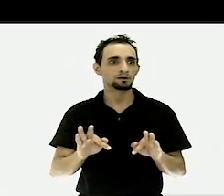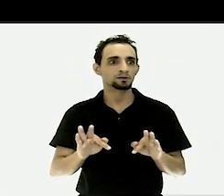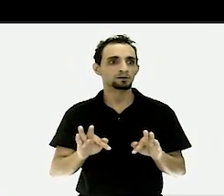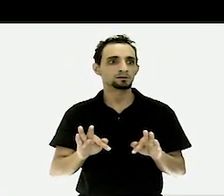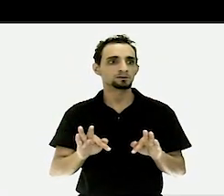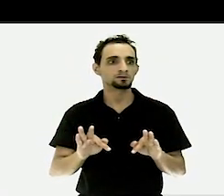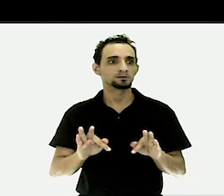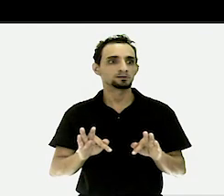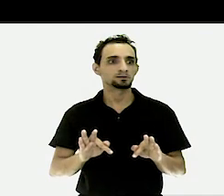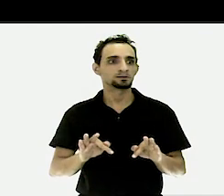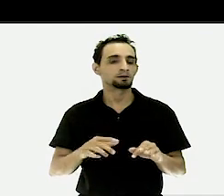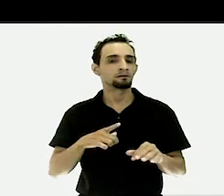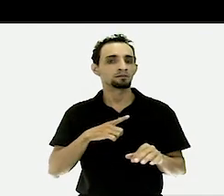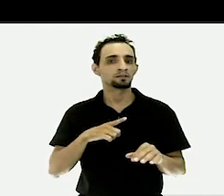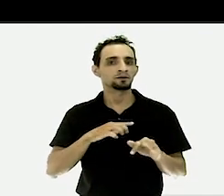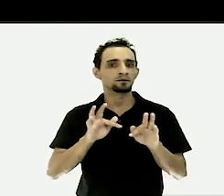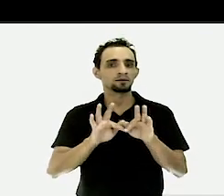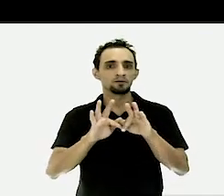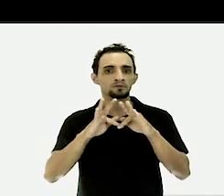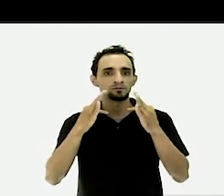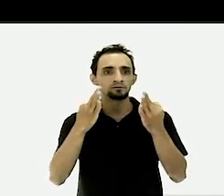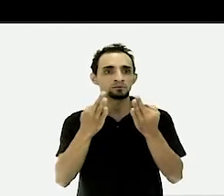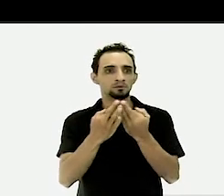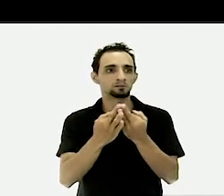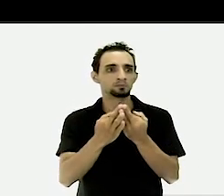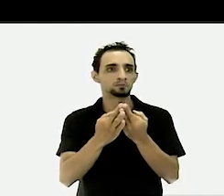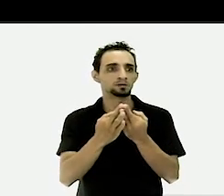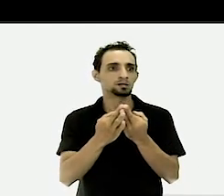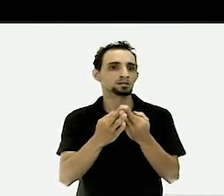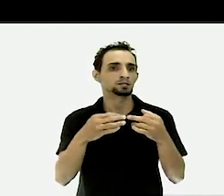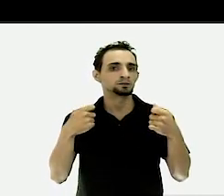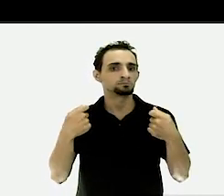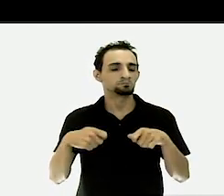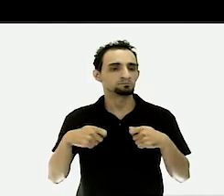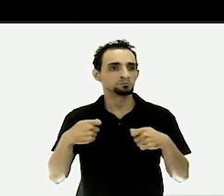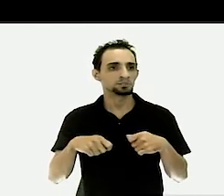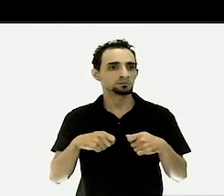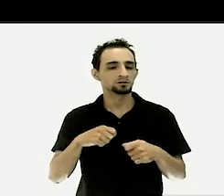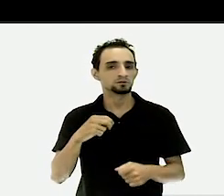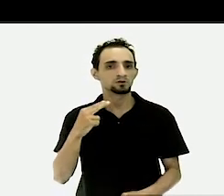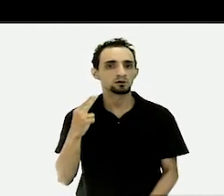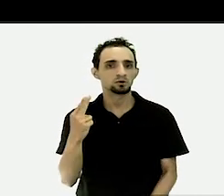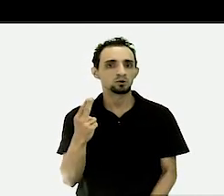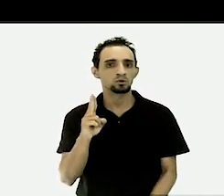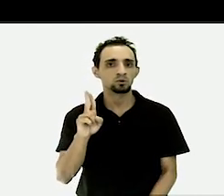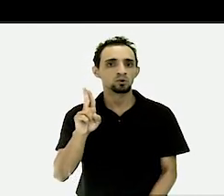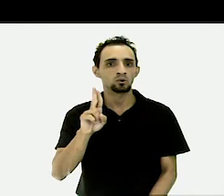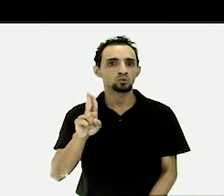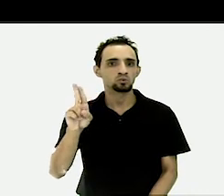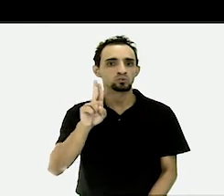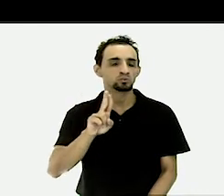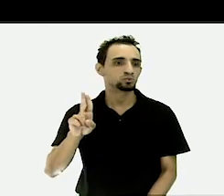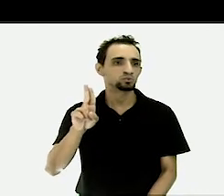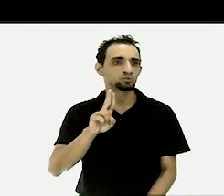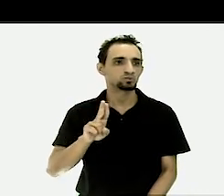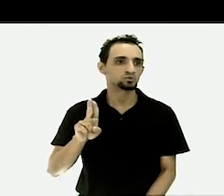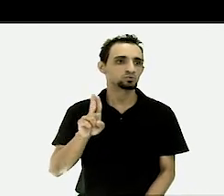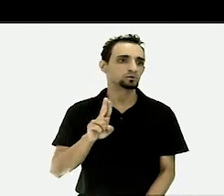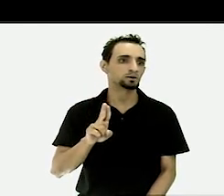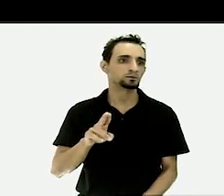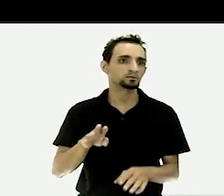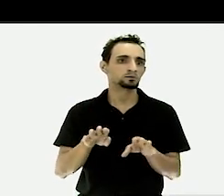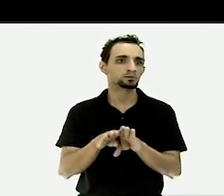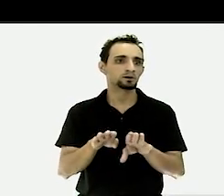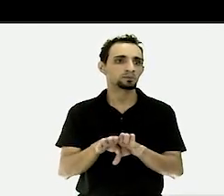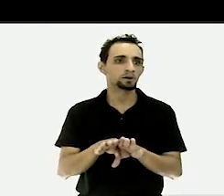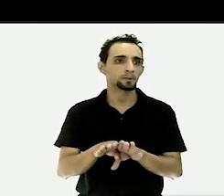que essa Câmara, juntamente com o Executivo, trabalhasse num conjunto só. Então, quando nós trazemos informações aqui, até um requerimento meu,